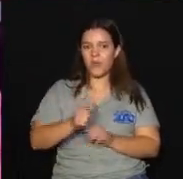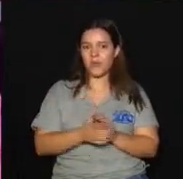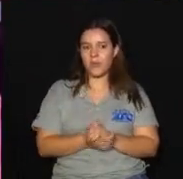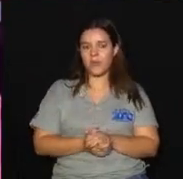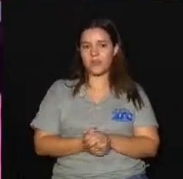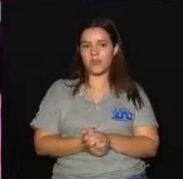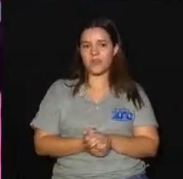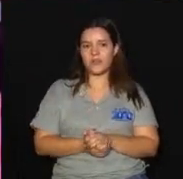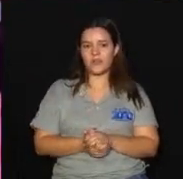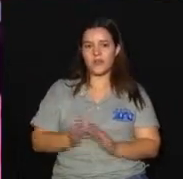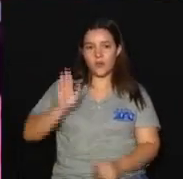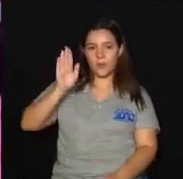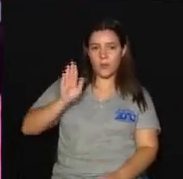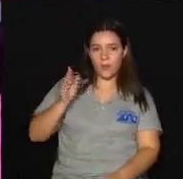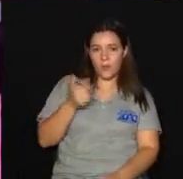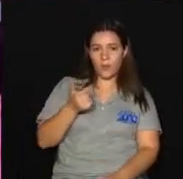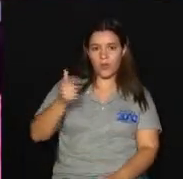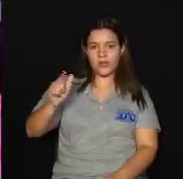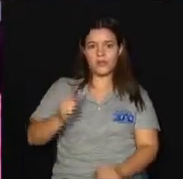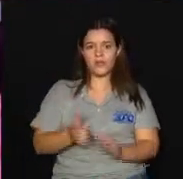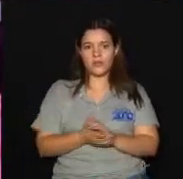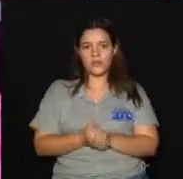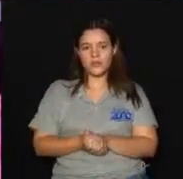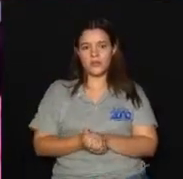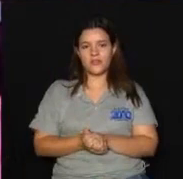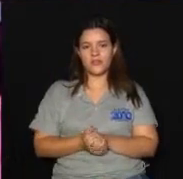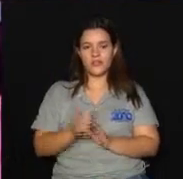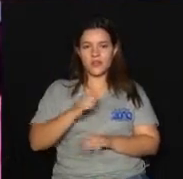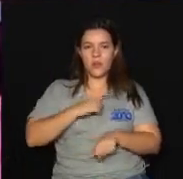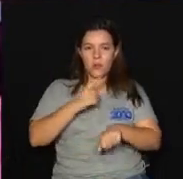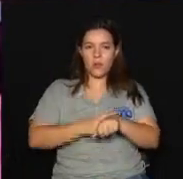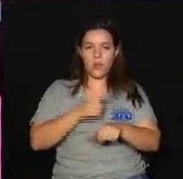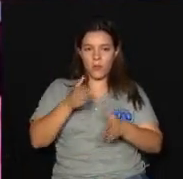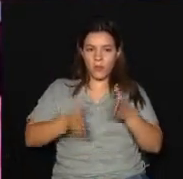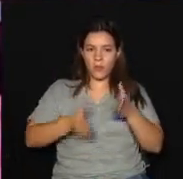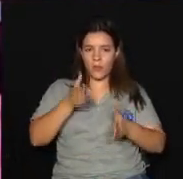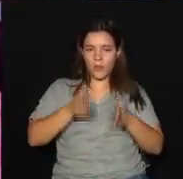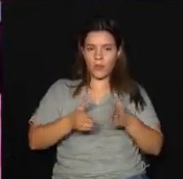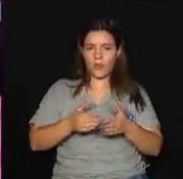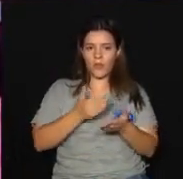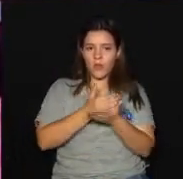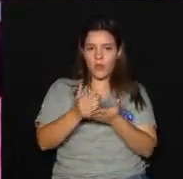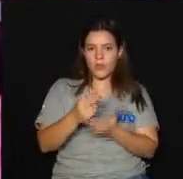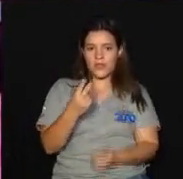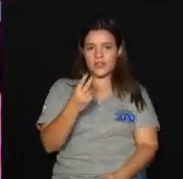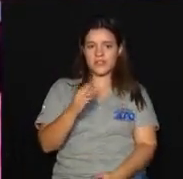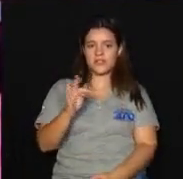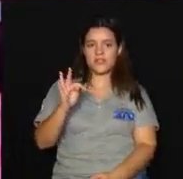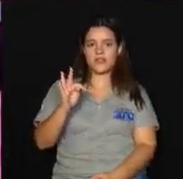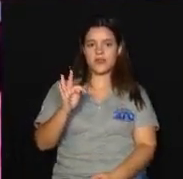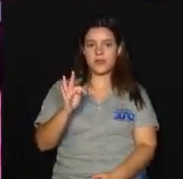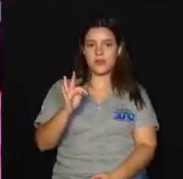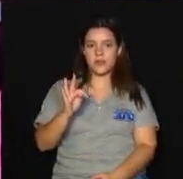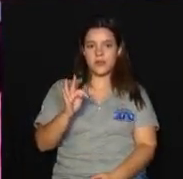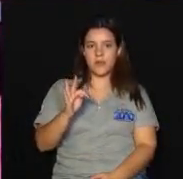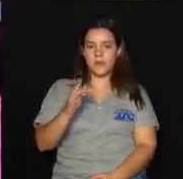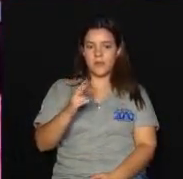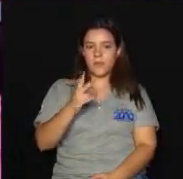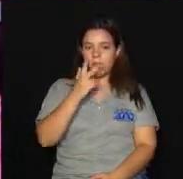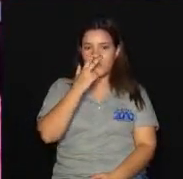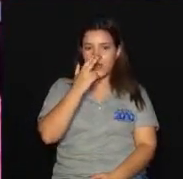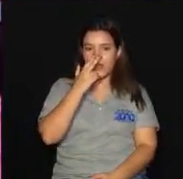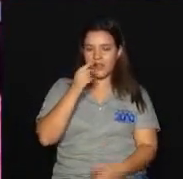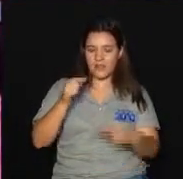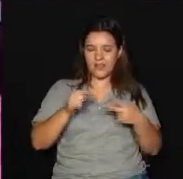o candidato adversário, em determinado momento, a partir do segundo turno, deixa claro todas